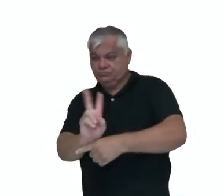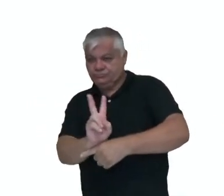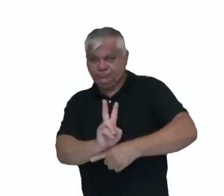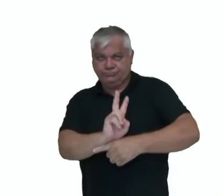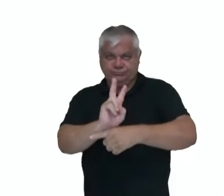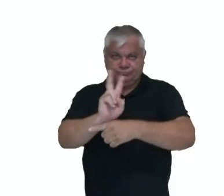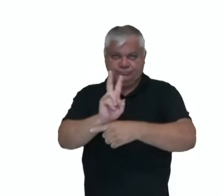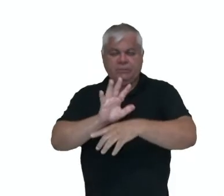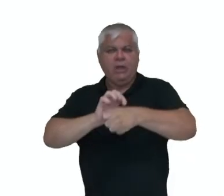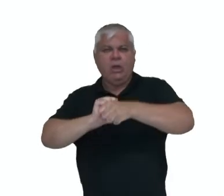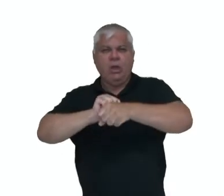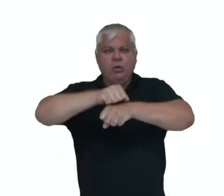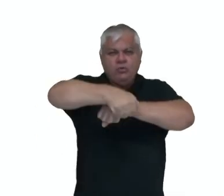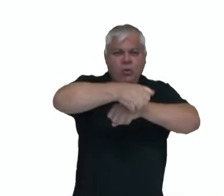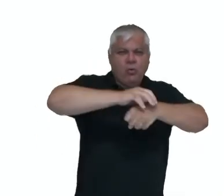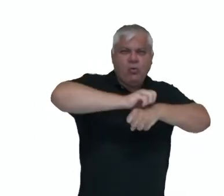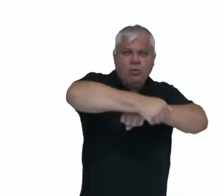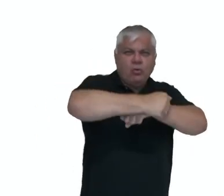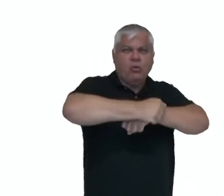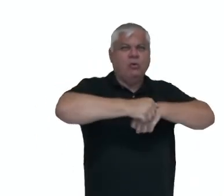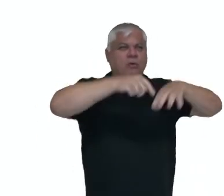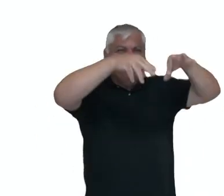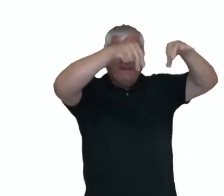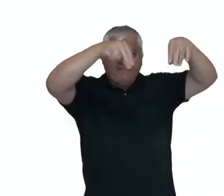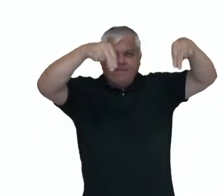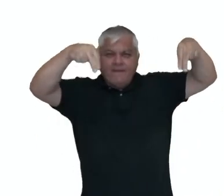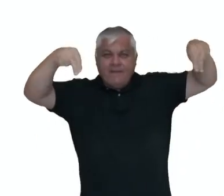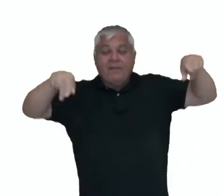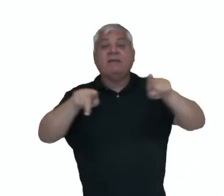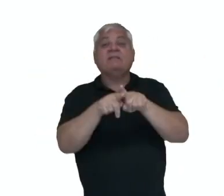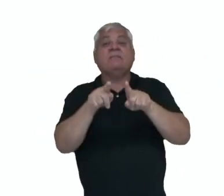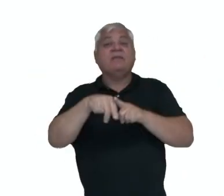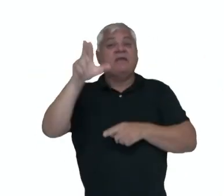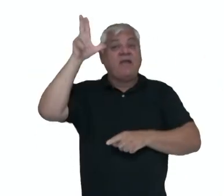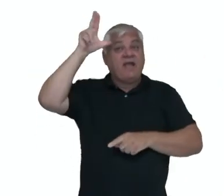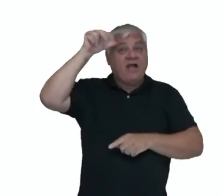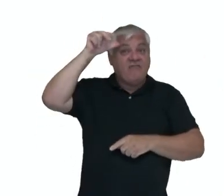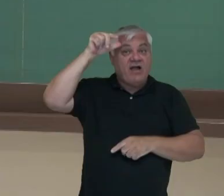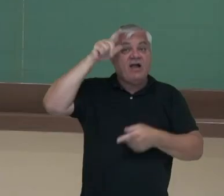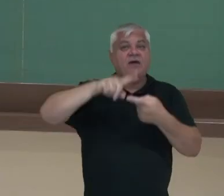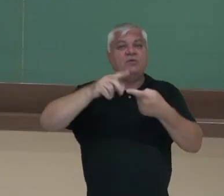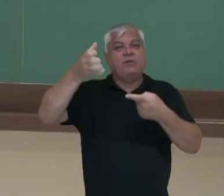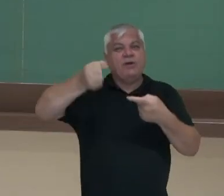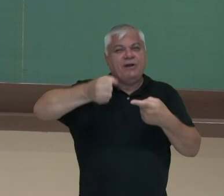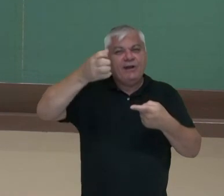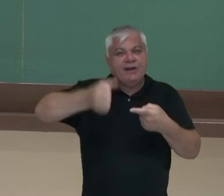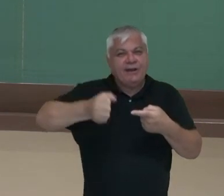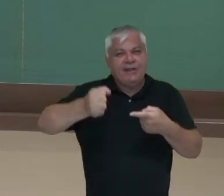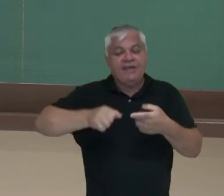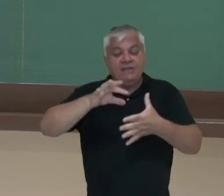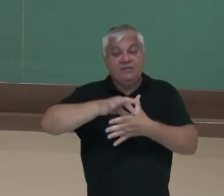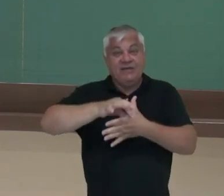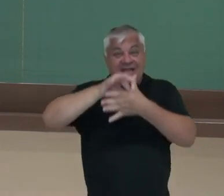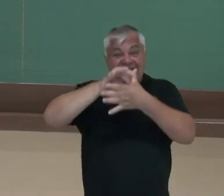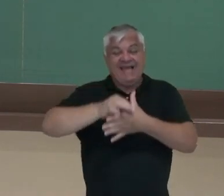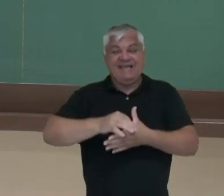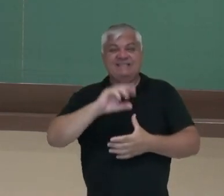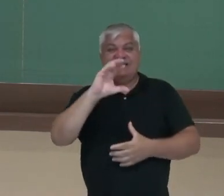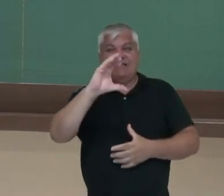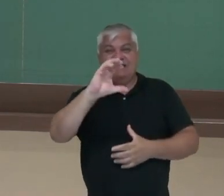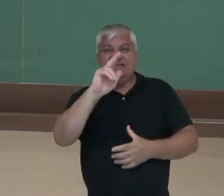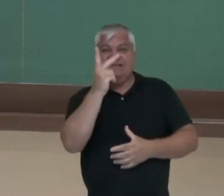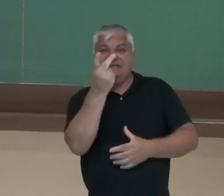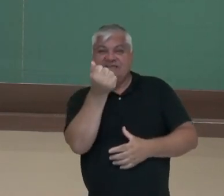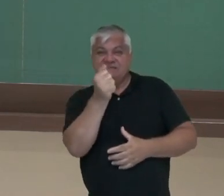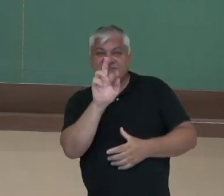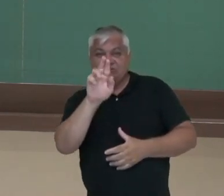produção de couro era a principal finalidade. Havia também a criação de cavalo e mula, produção de leite e charque. Mais uma curiosidade ali, mostramos uma imagem, né?